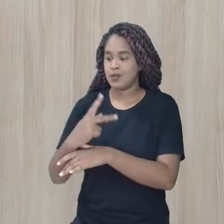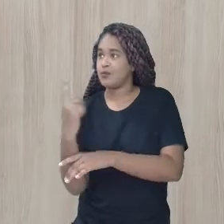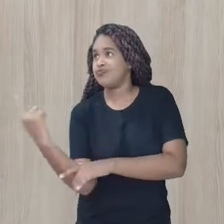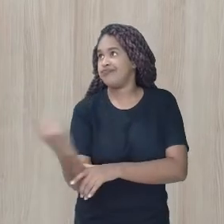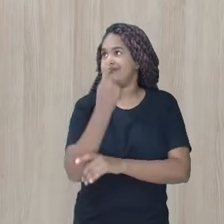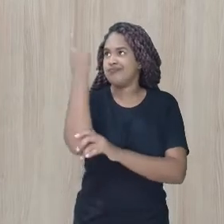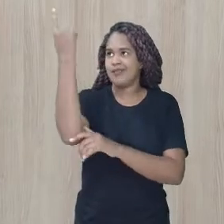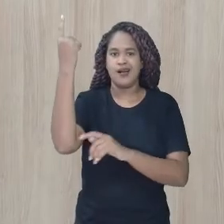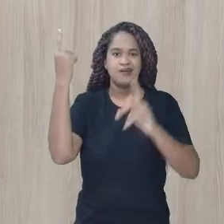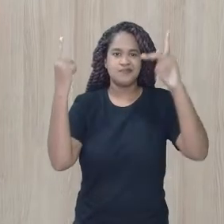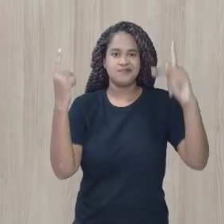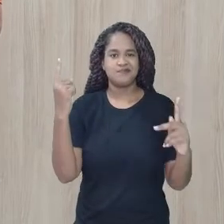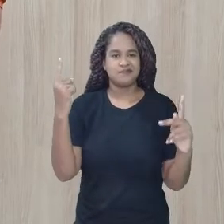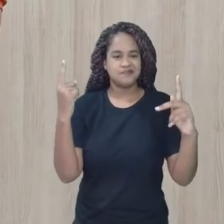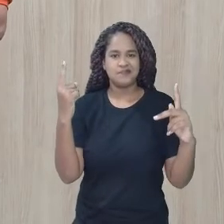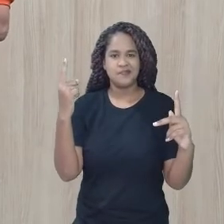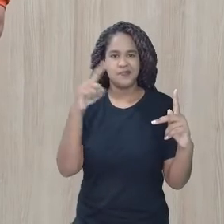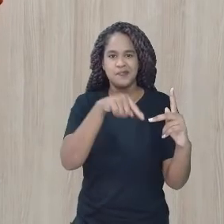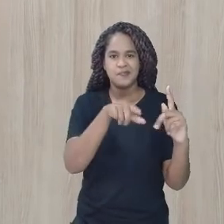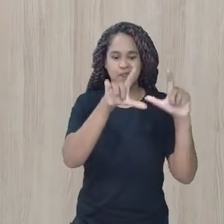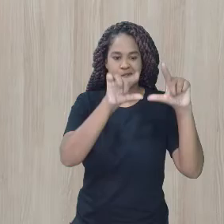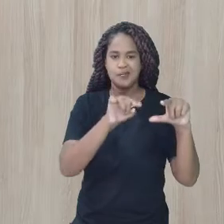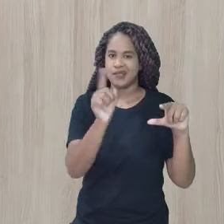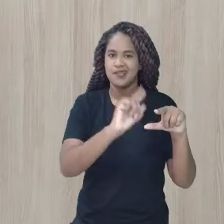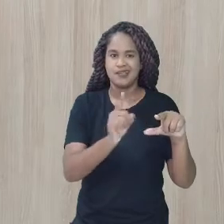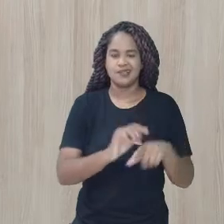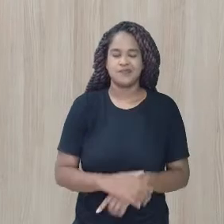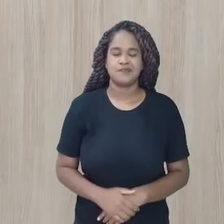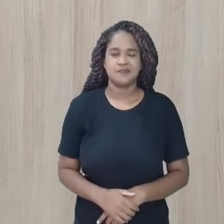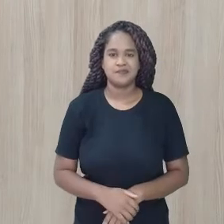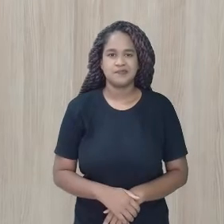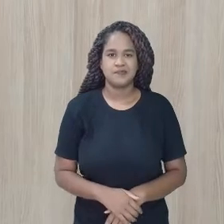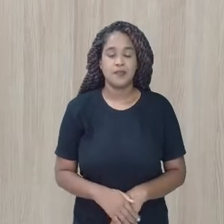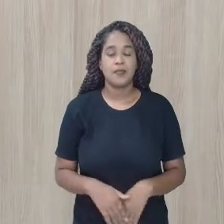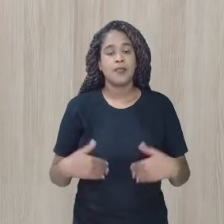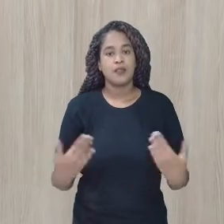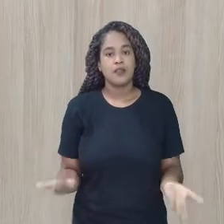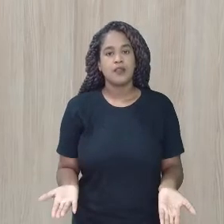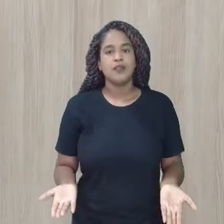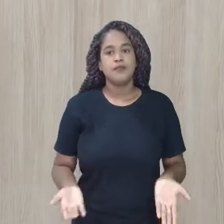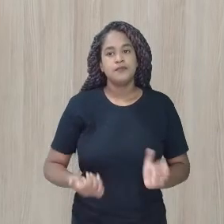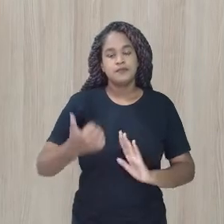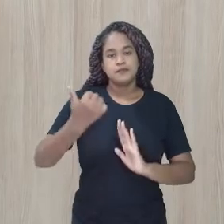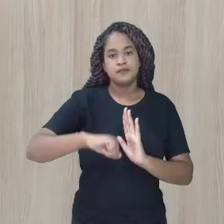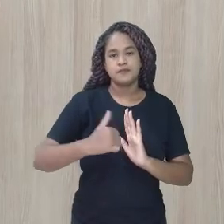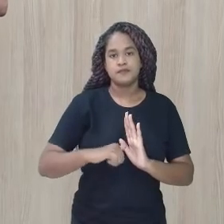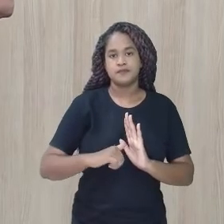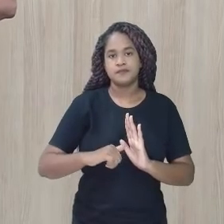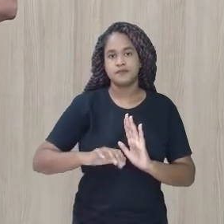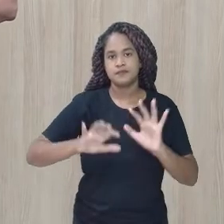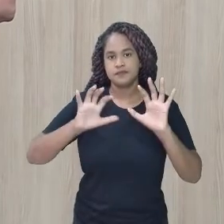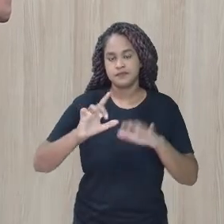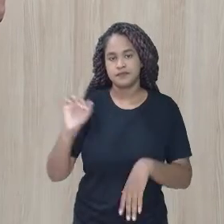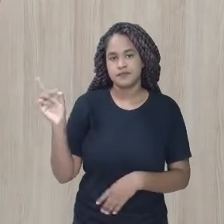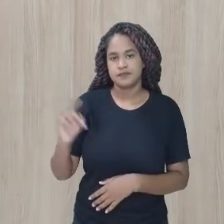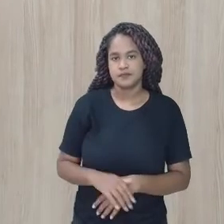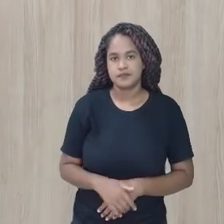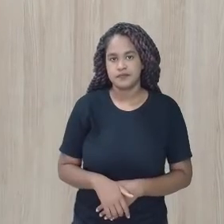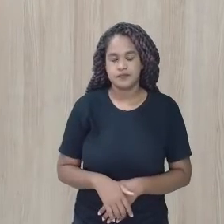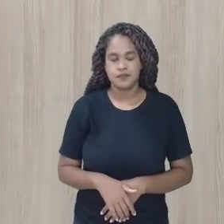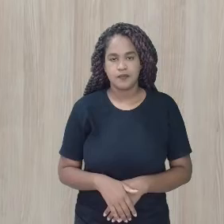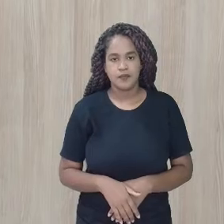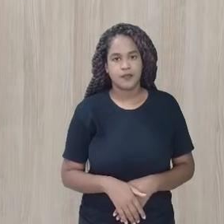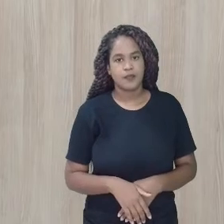plantinha pequena, não é? Então, é essa análise que fazemos. Já nessa aqui, não é? Do humor